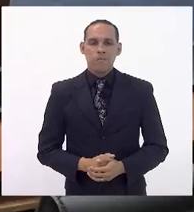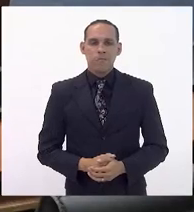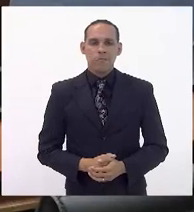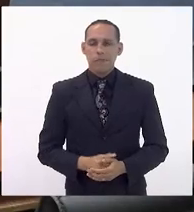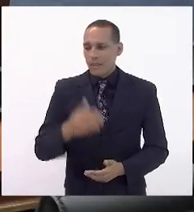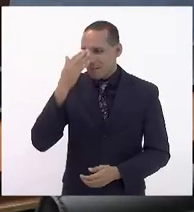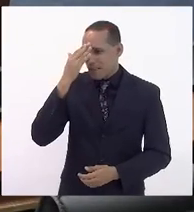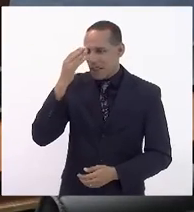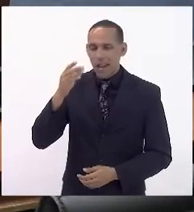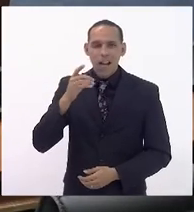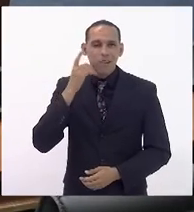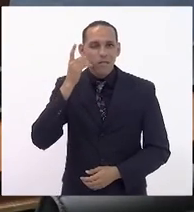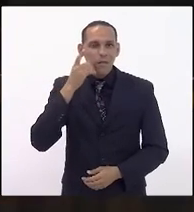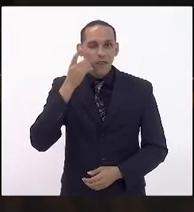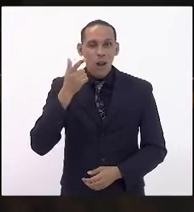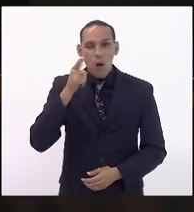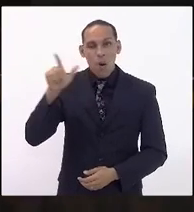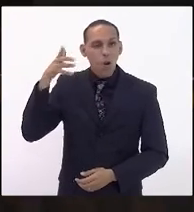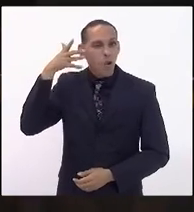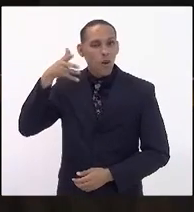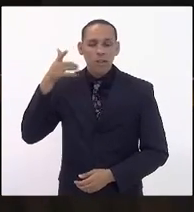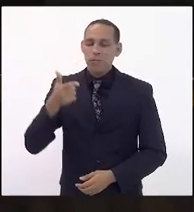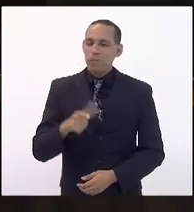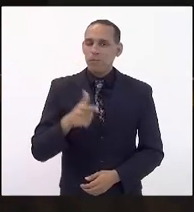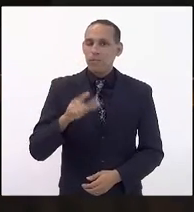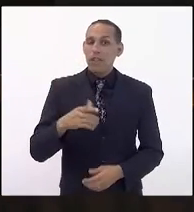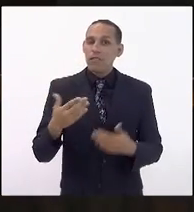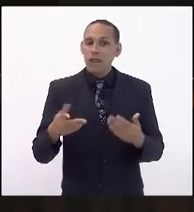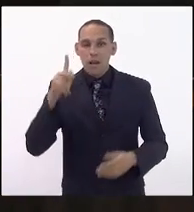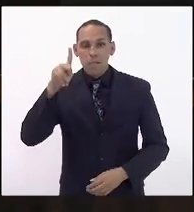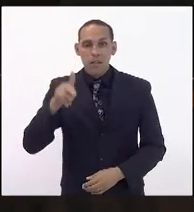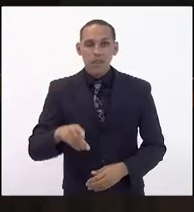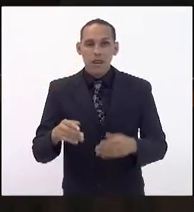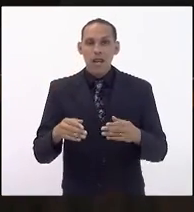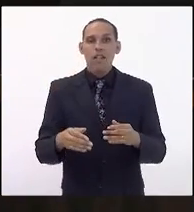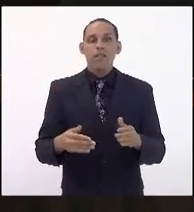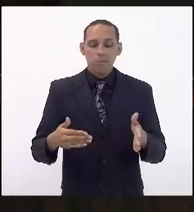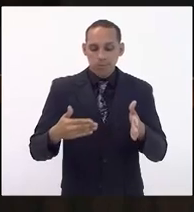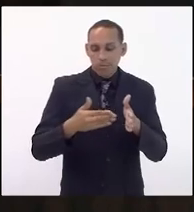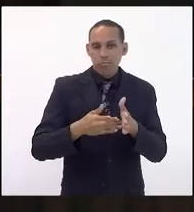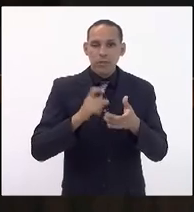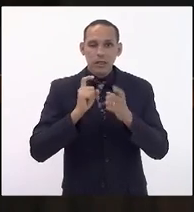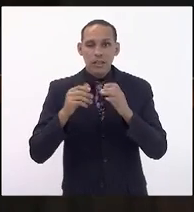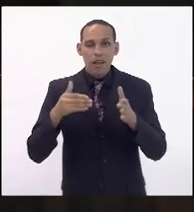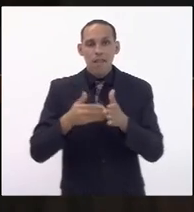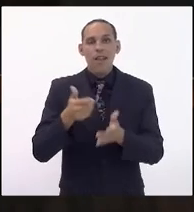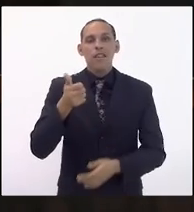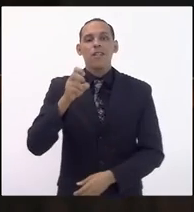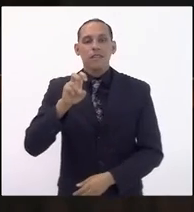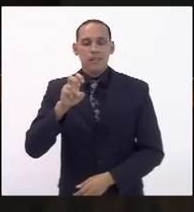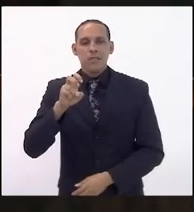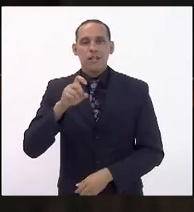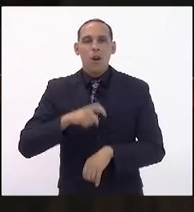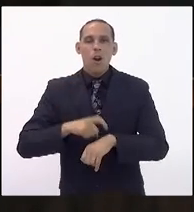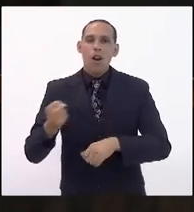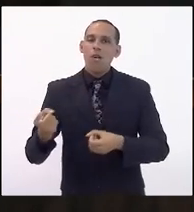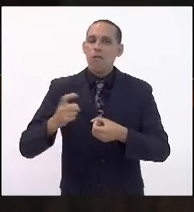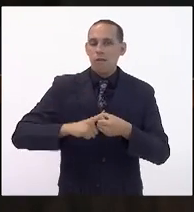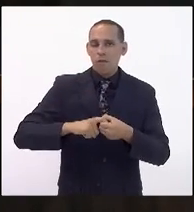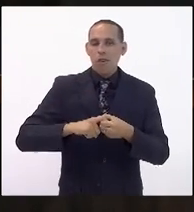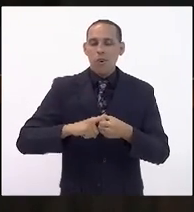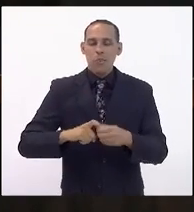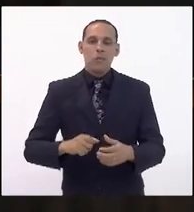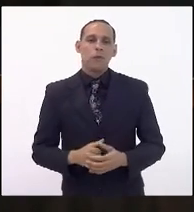e obrigado Deputado não havendo mais oradores inscritos a presidência suspende a sessão até às 15horas quando retornaremos